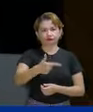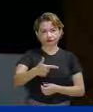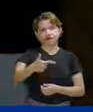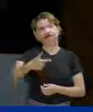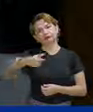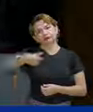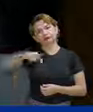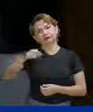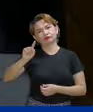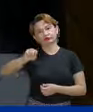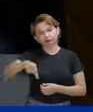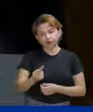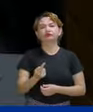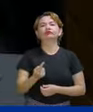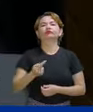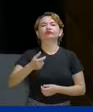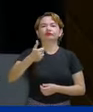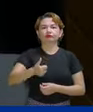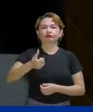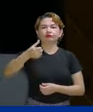212.190,25. R$